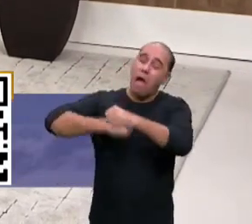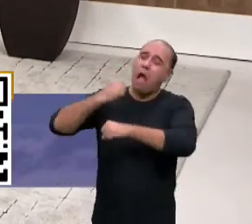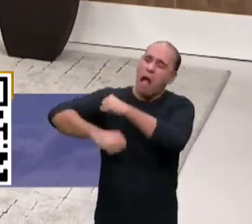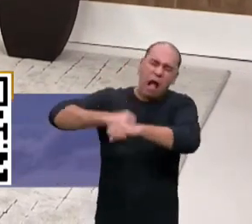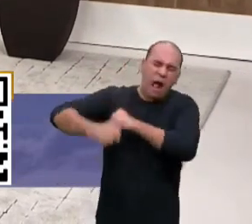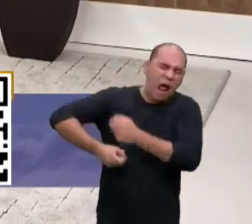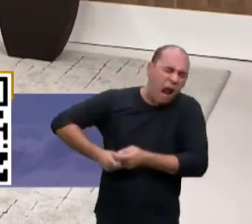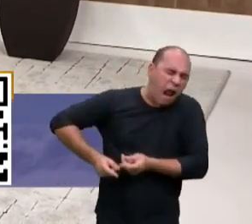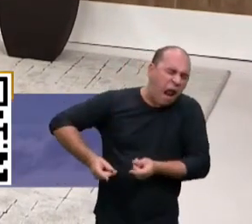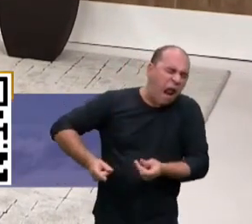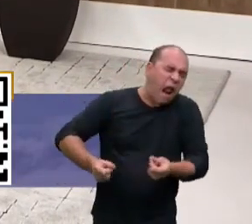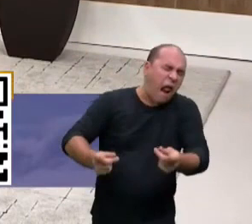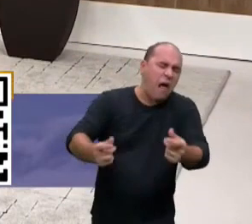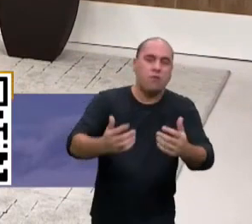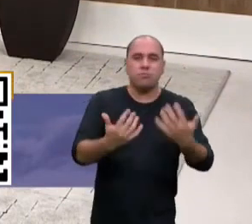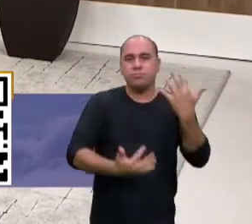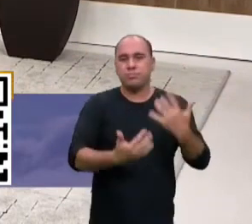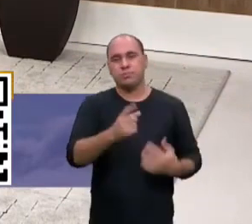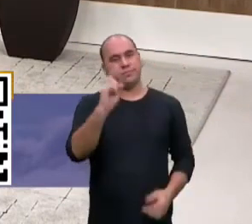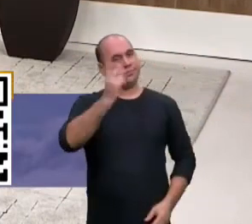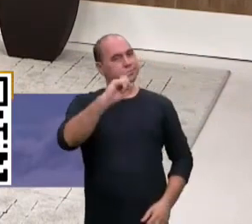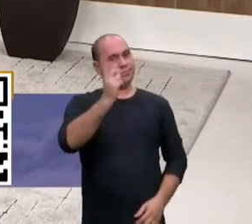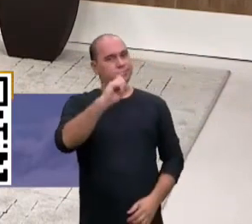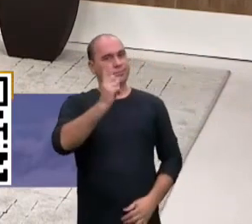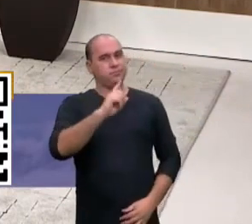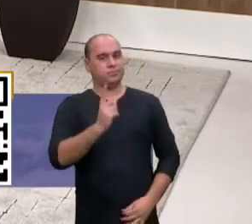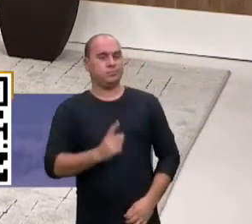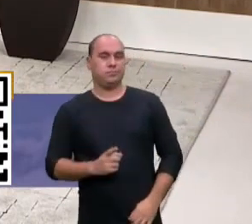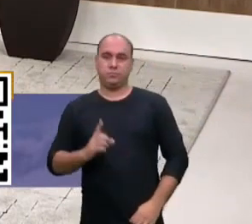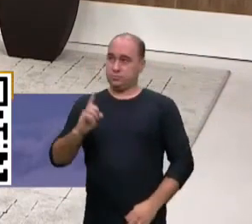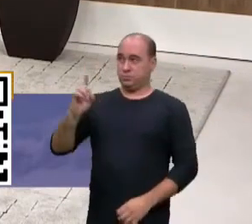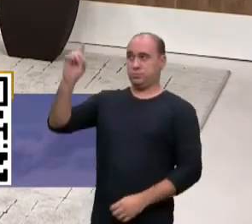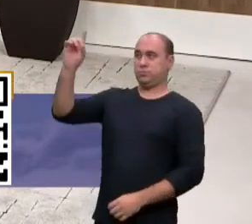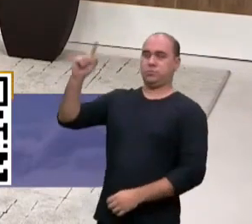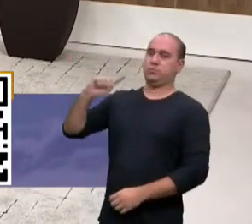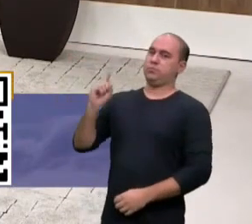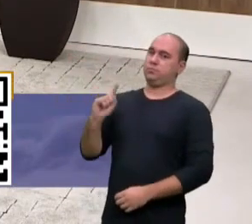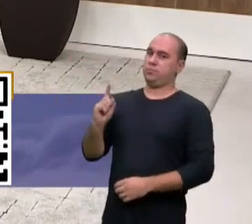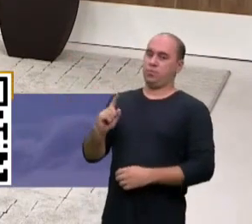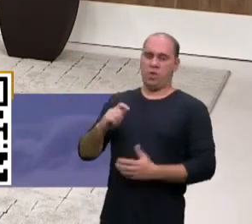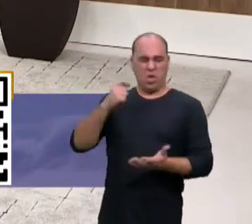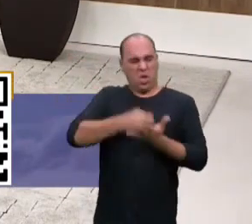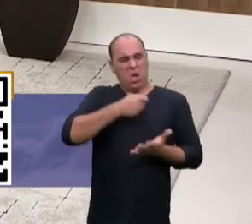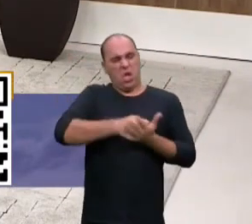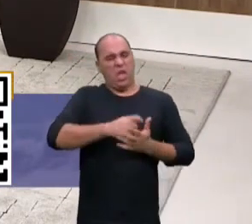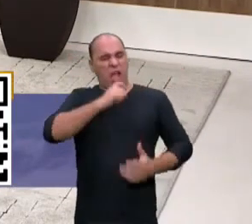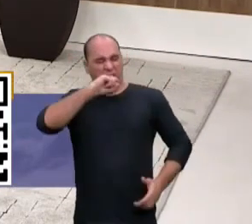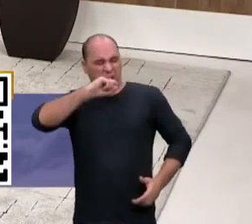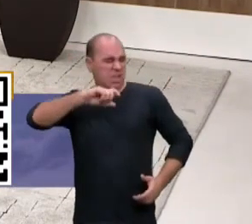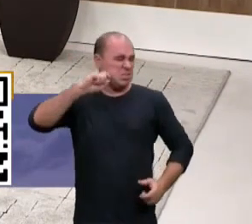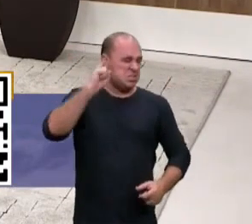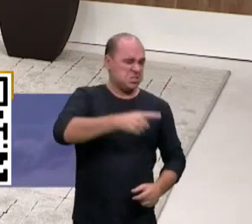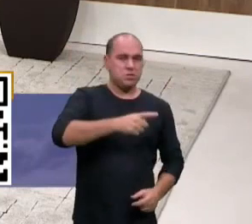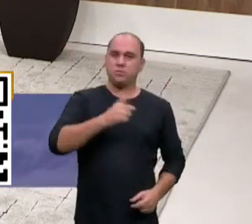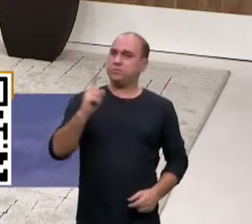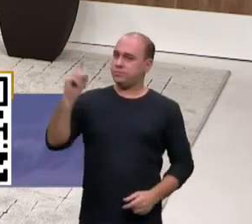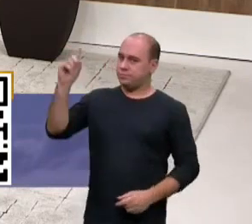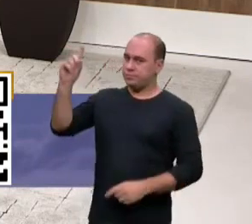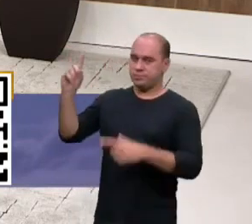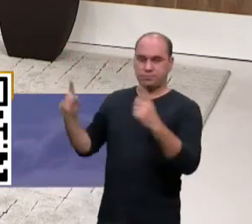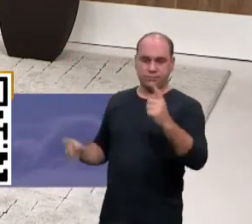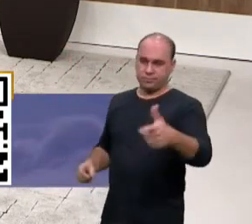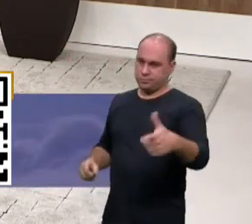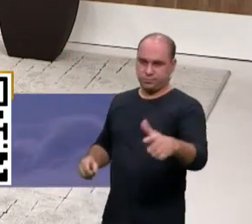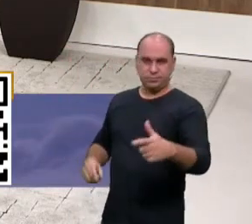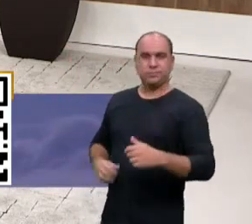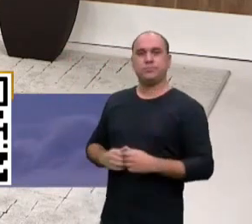nunca morrer seria Cruel seria uma coisa Vingativa E Deus não é assim então os ímpios serão mortos